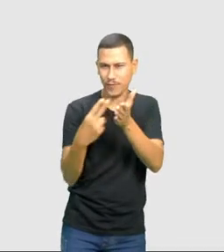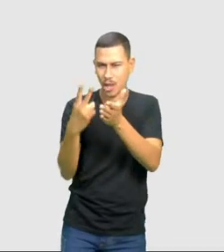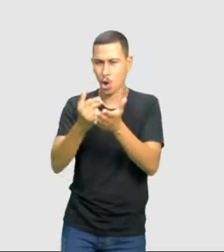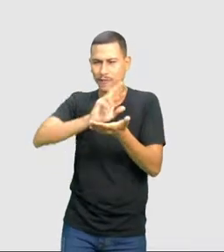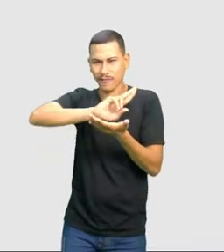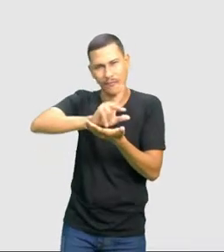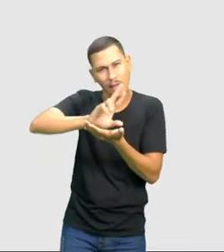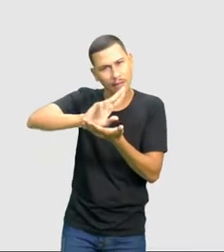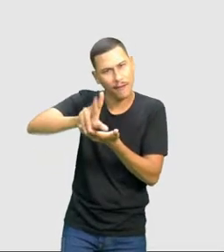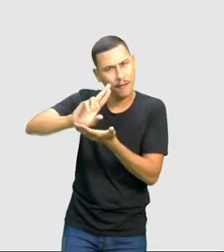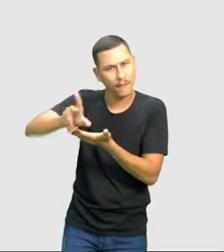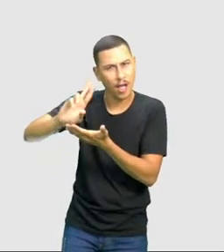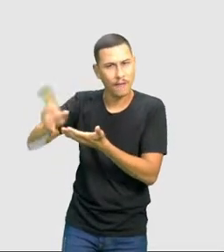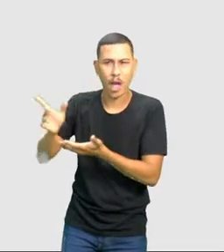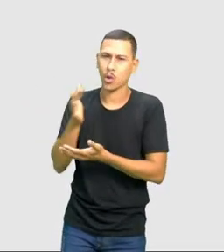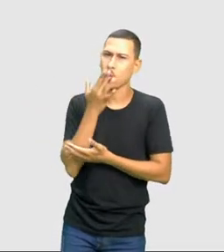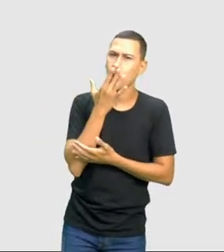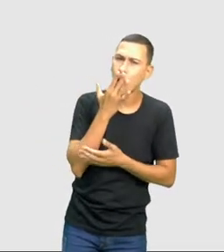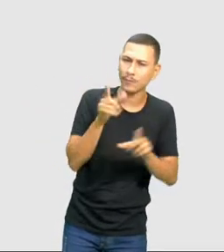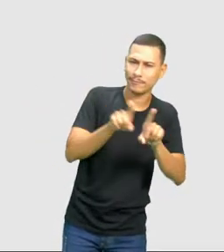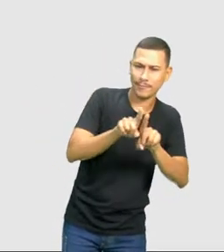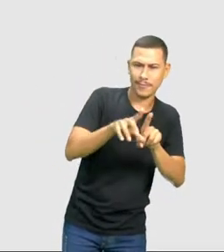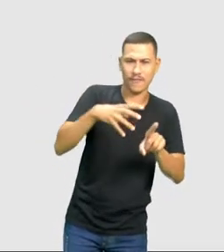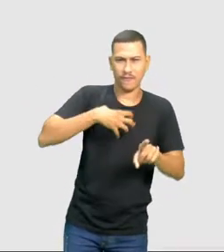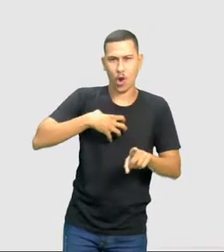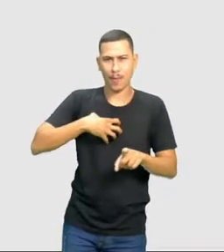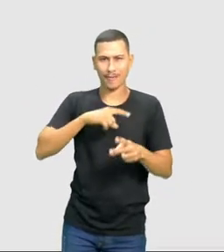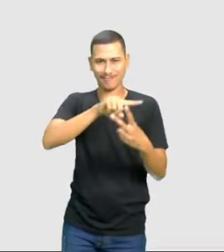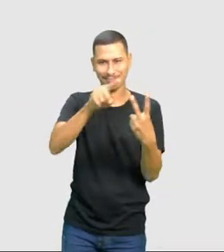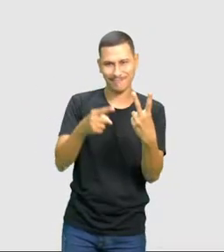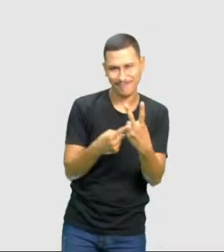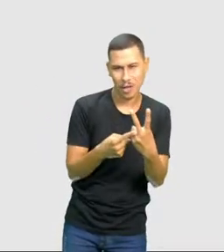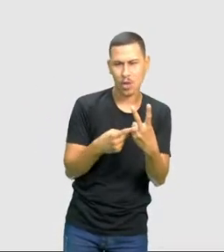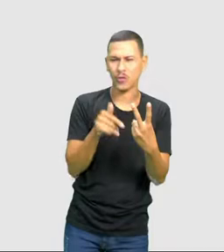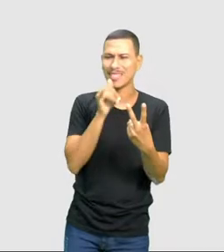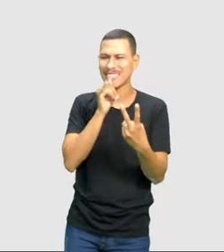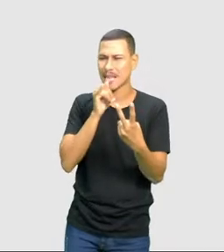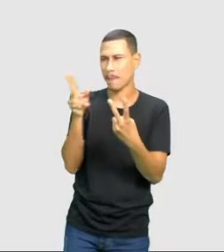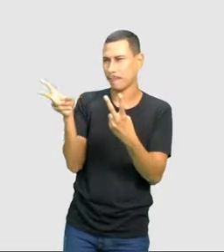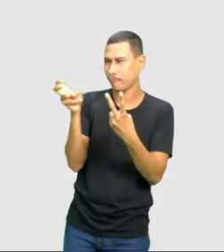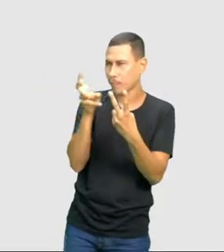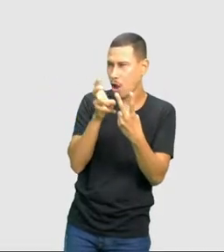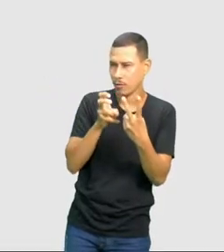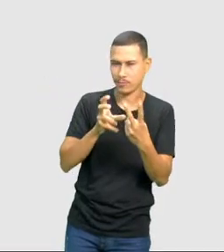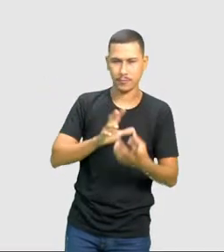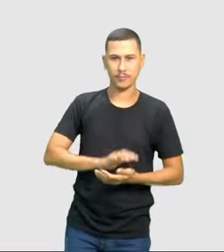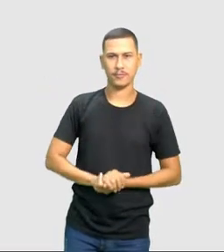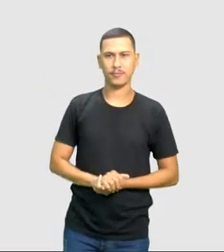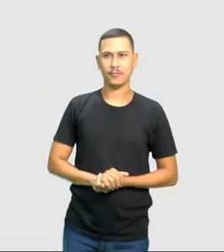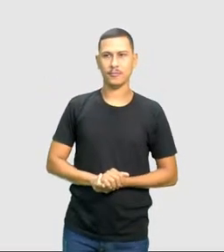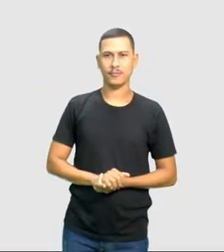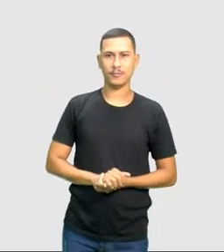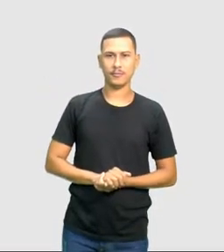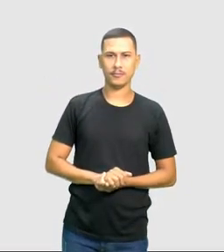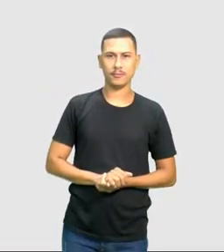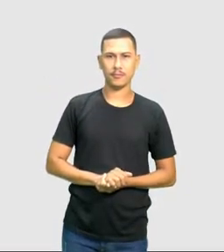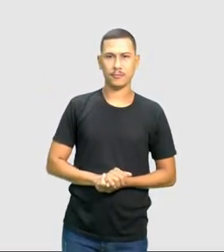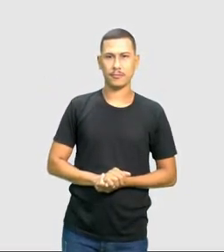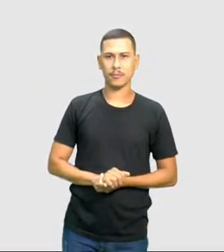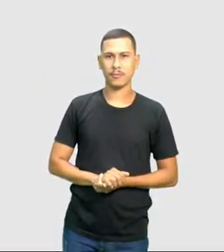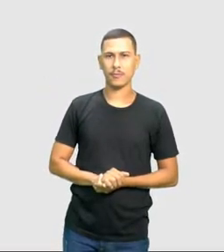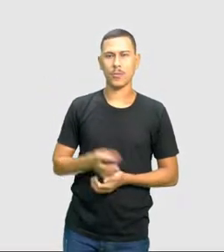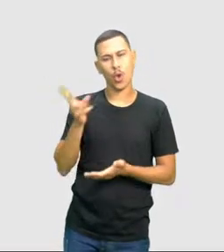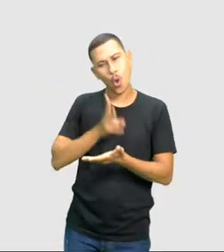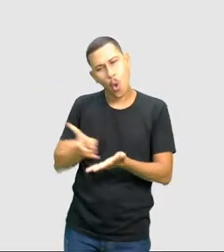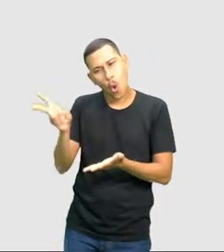variam em cor e forma, como temos aqui alguns exemplos. Para darmos continuidade a